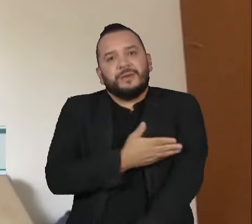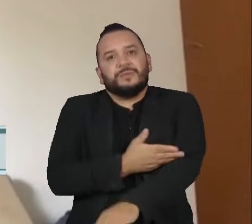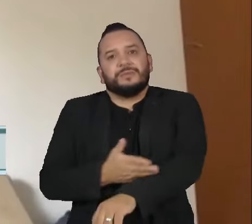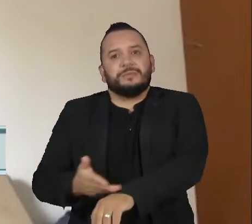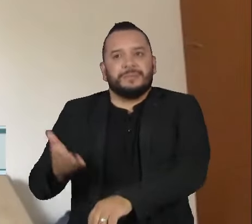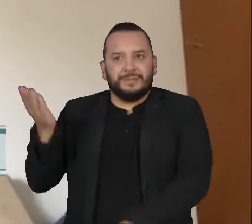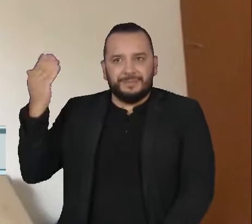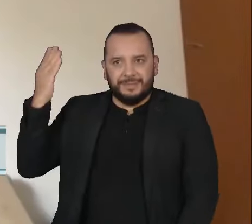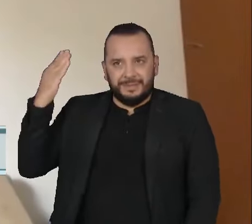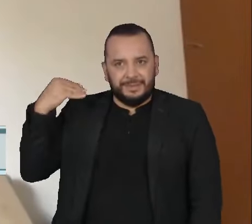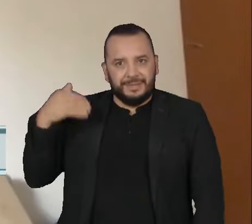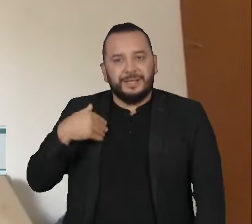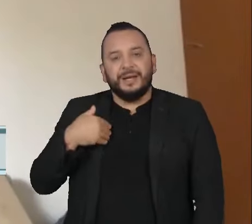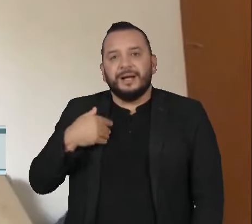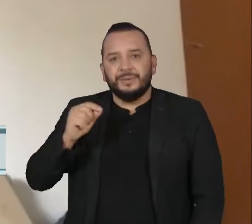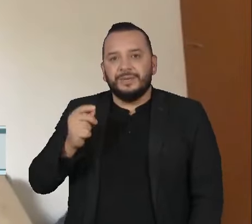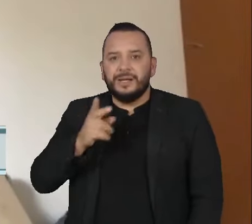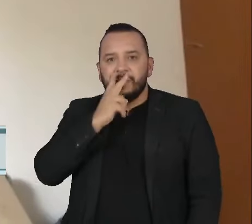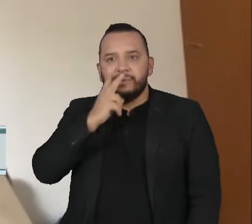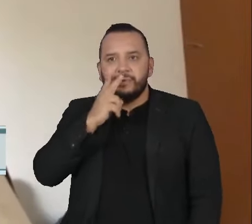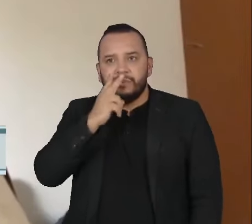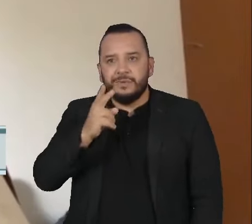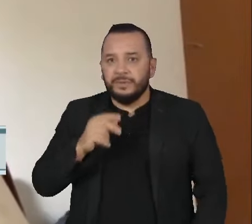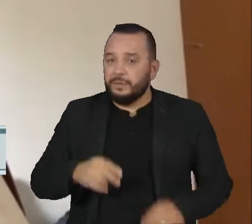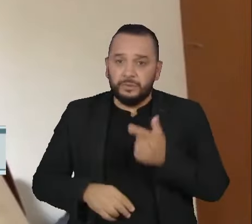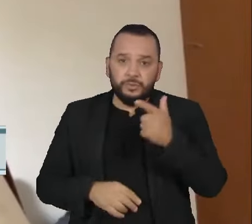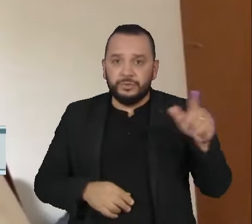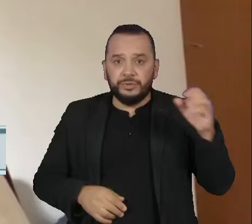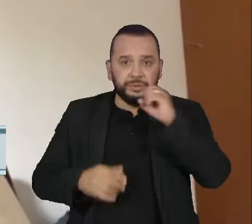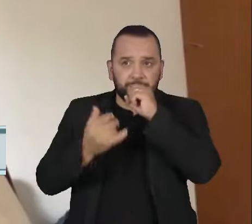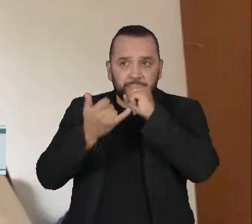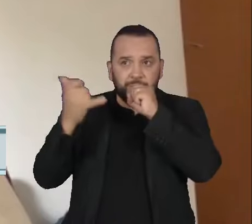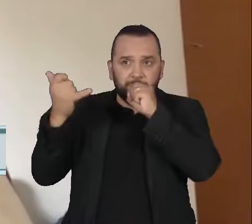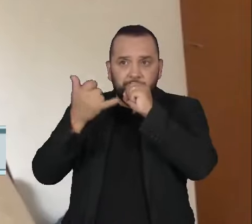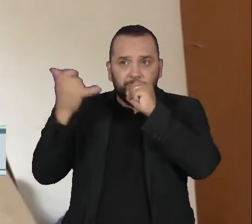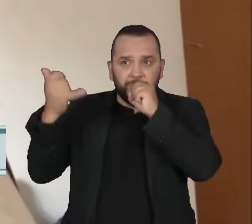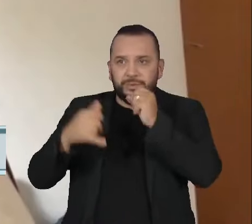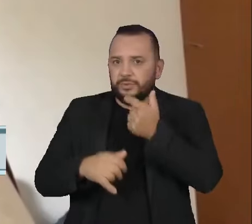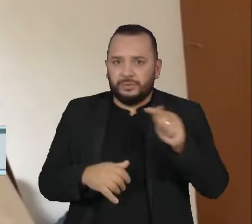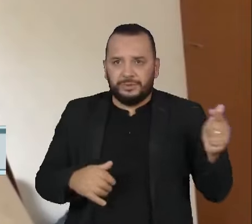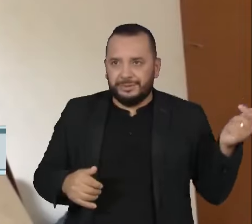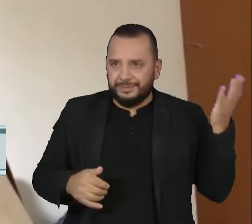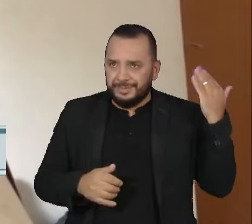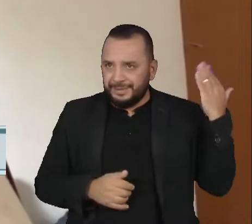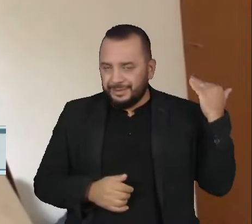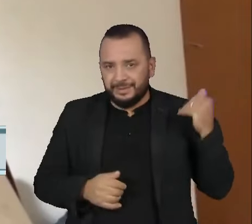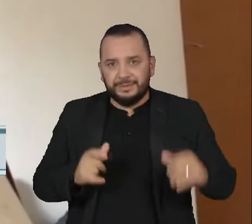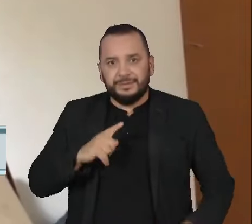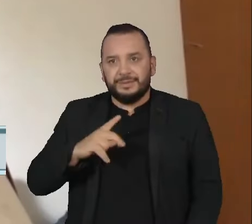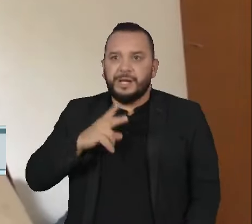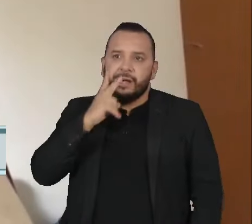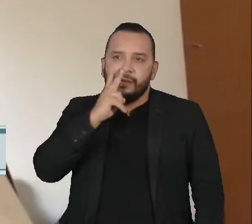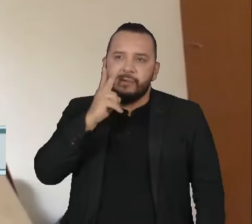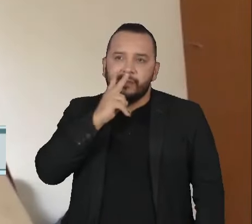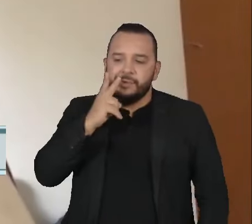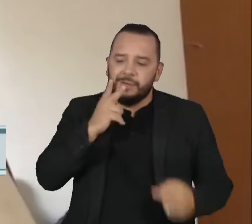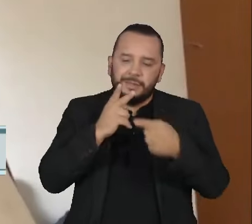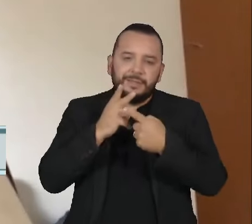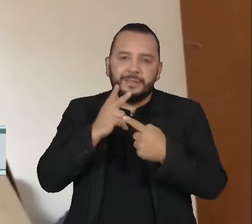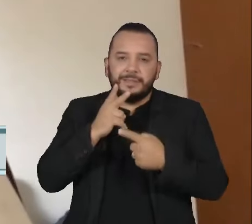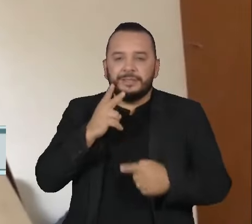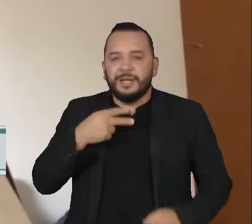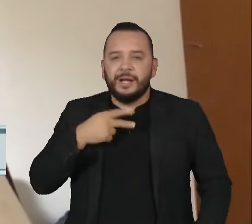época em que não existiam cigarros eletrônicos, em que o cigarro convencional era veiculado como uma